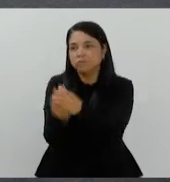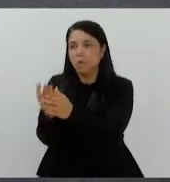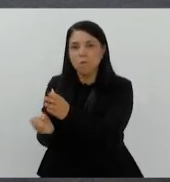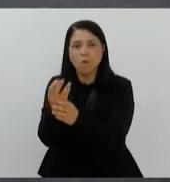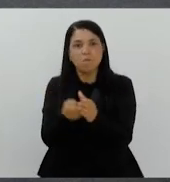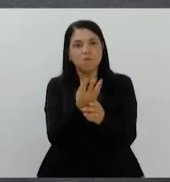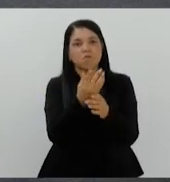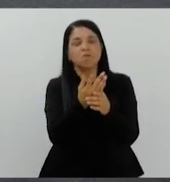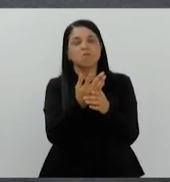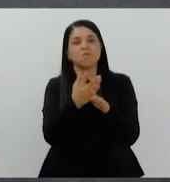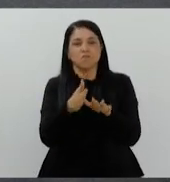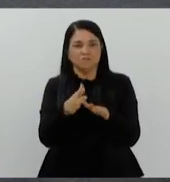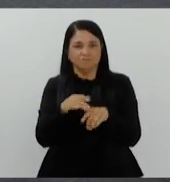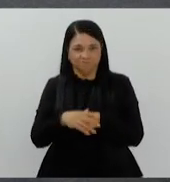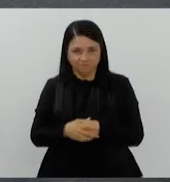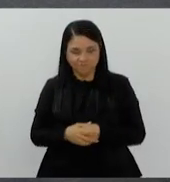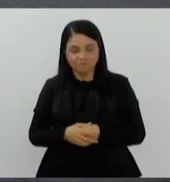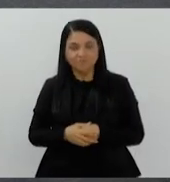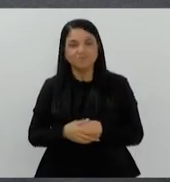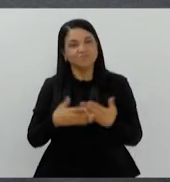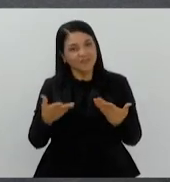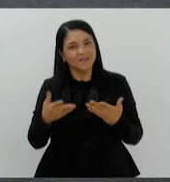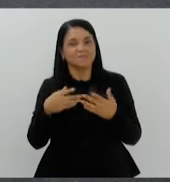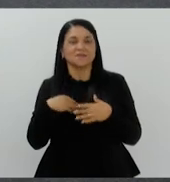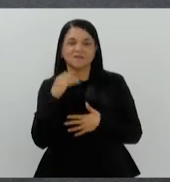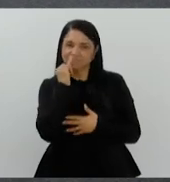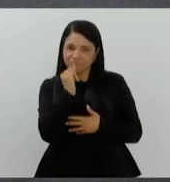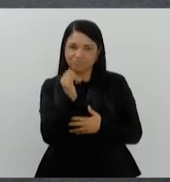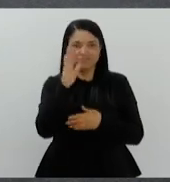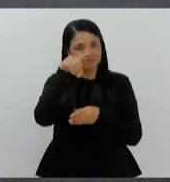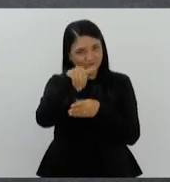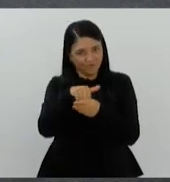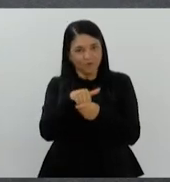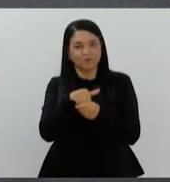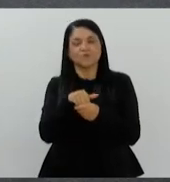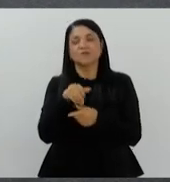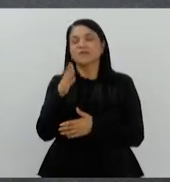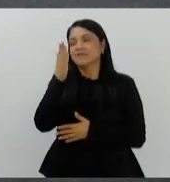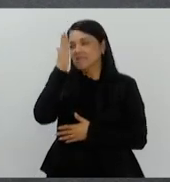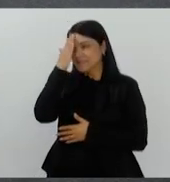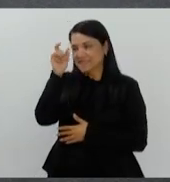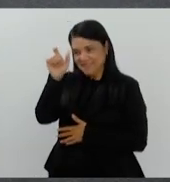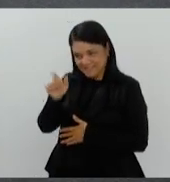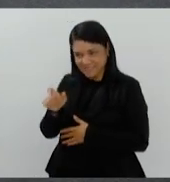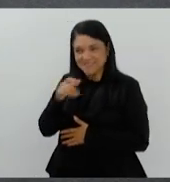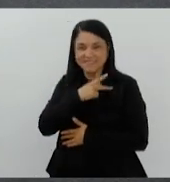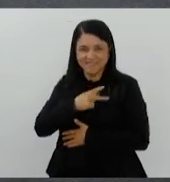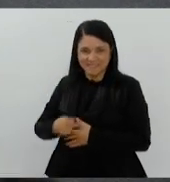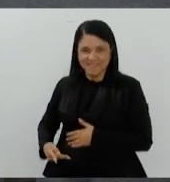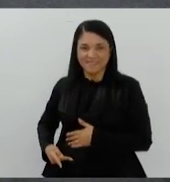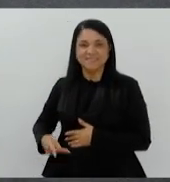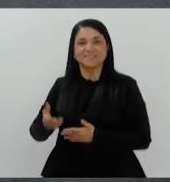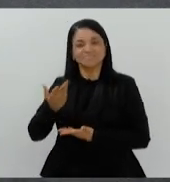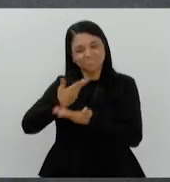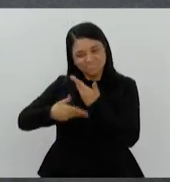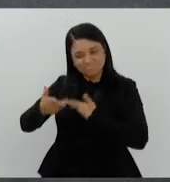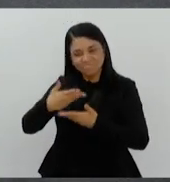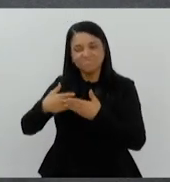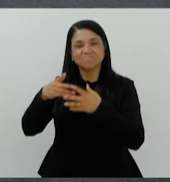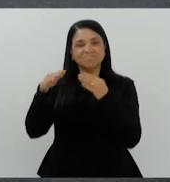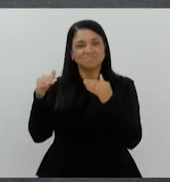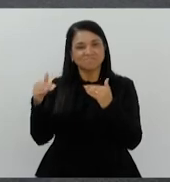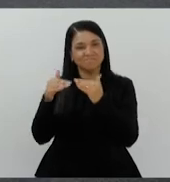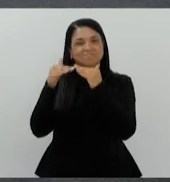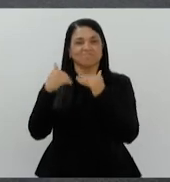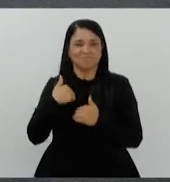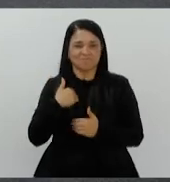à especulação imobiliária. Era essa a minha declaração. Sei que Vossa Excelência compartilha de várias das questões que eu levantei